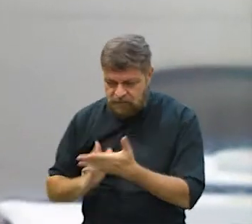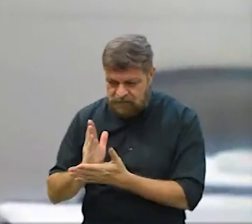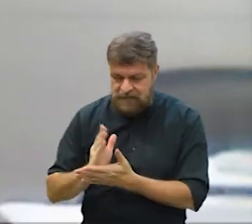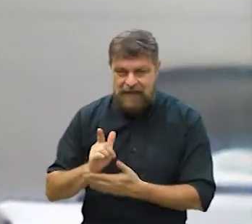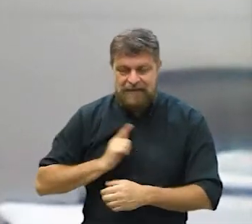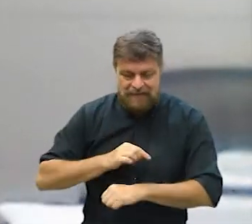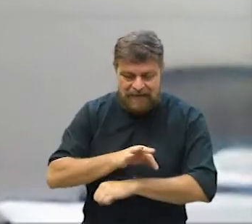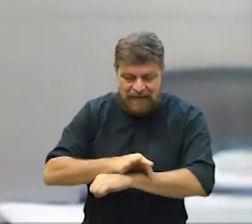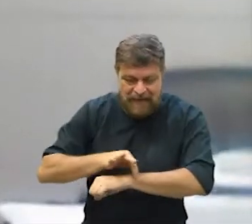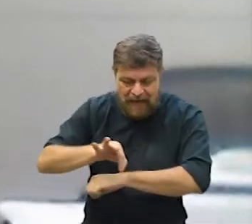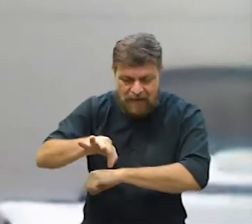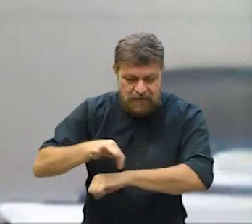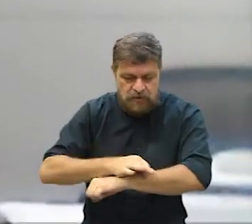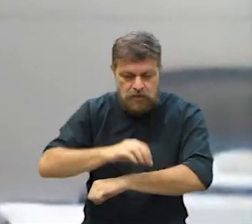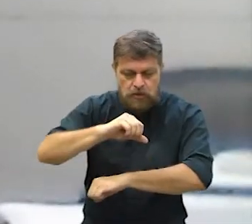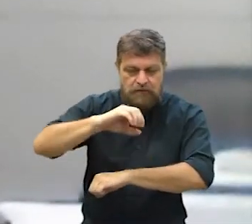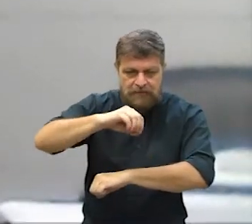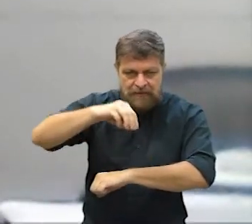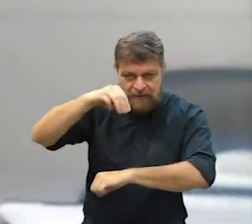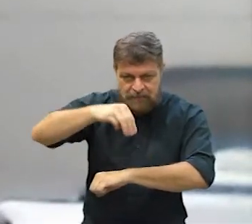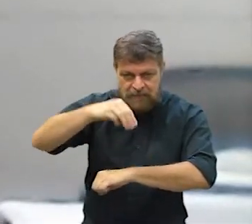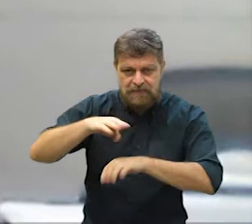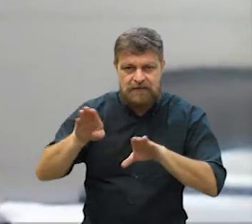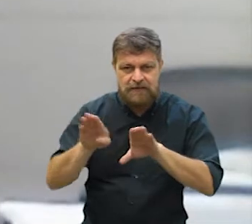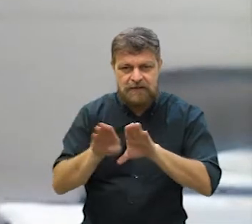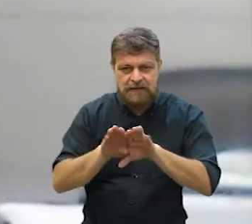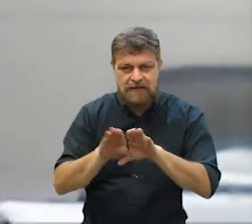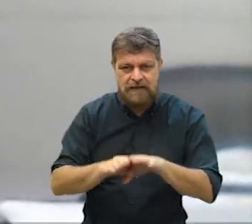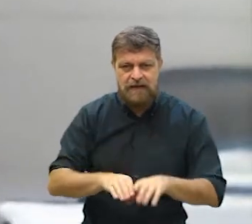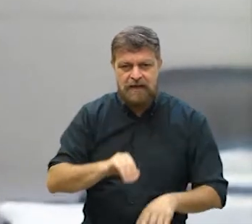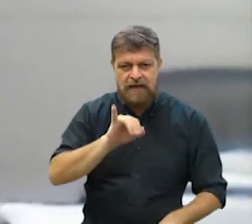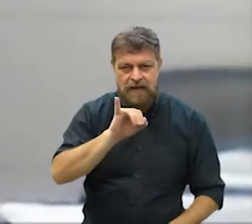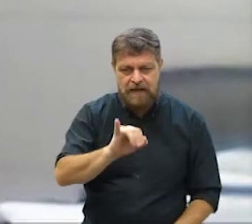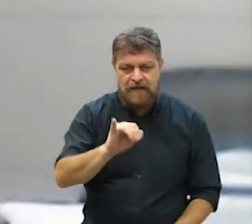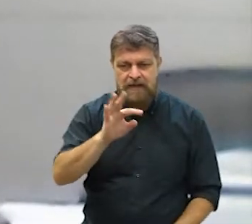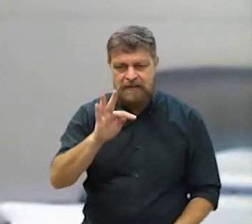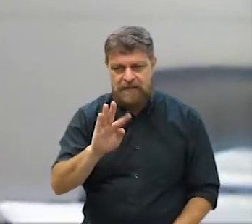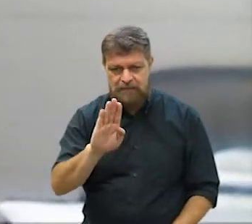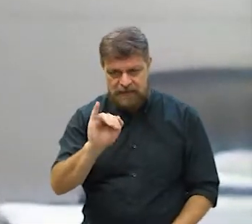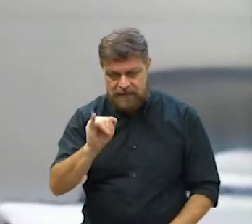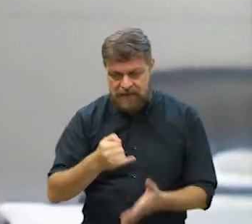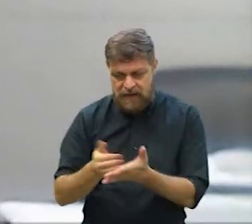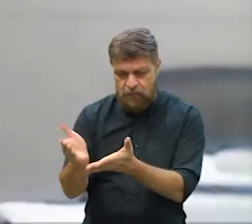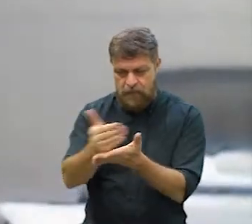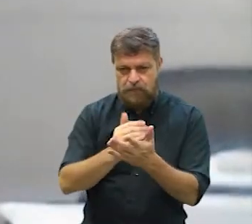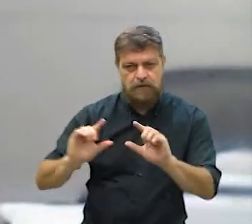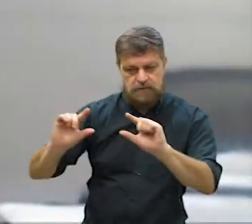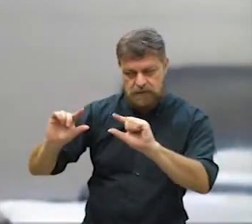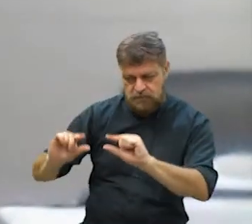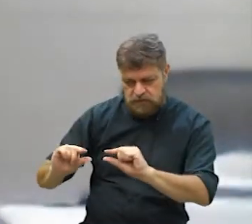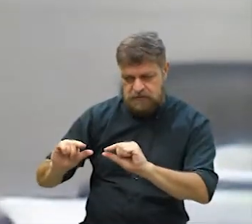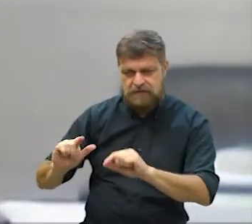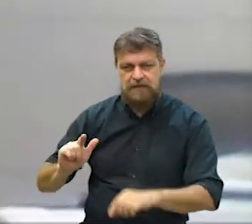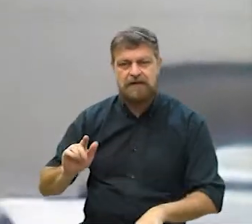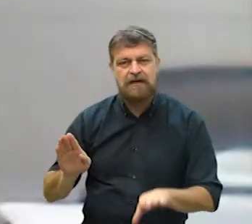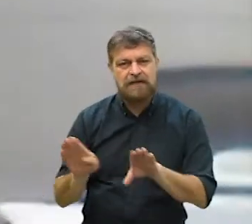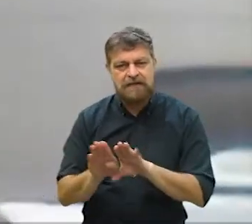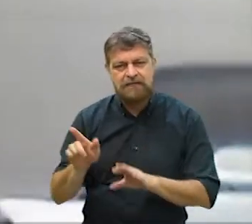né, de 90 metros, a questão do ITBI também abaixar, enfim, tem uma série